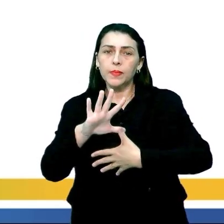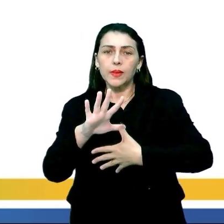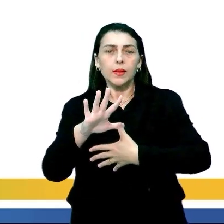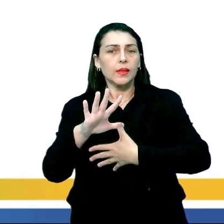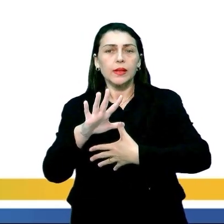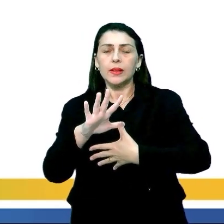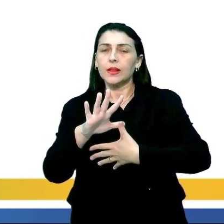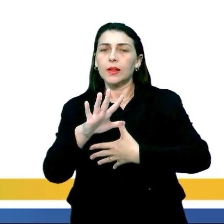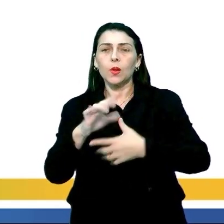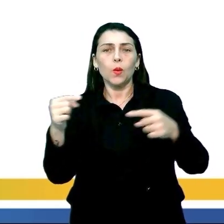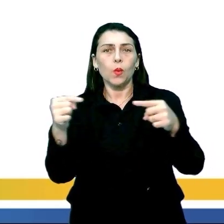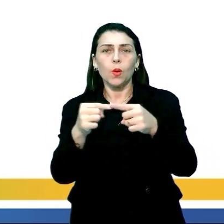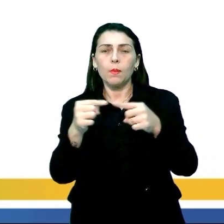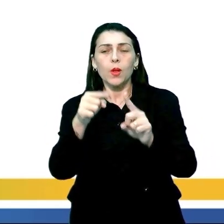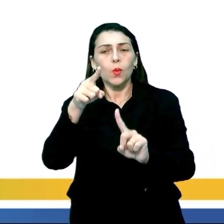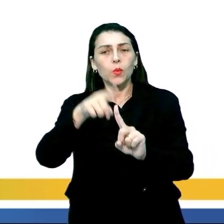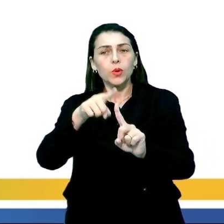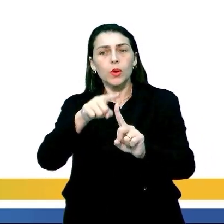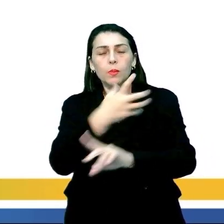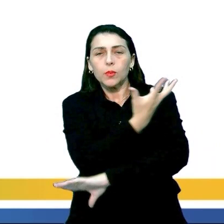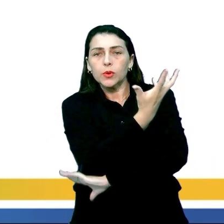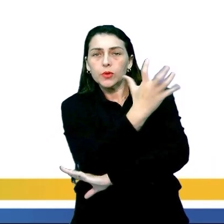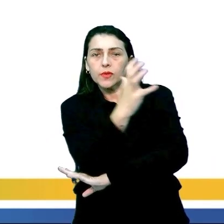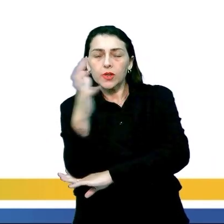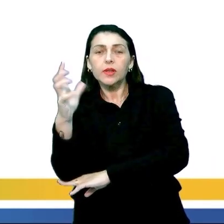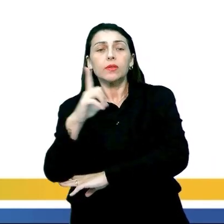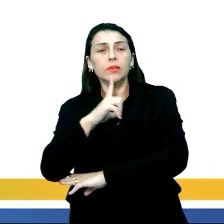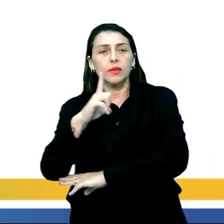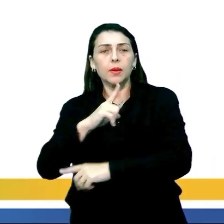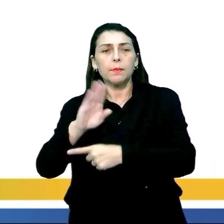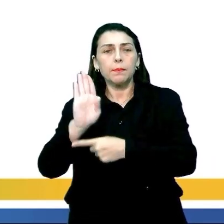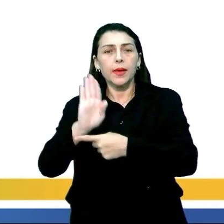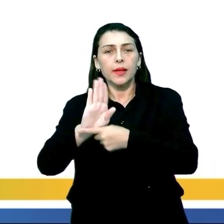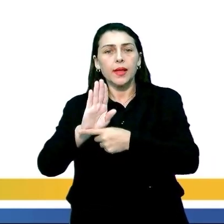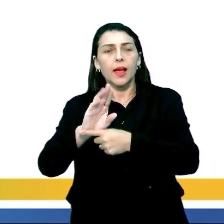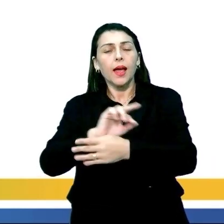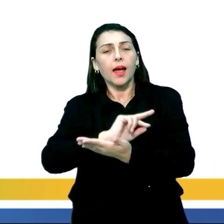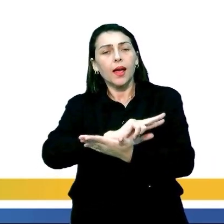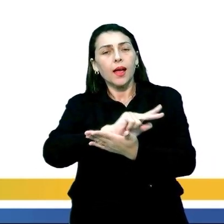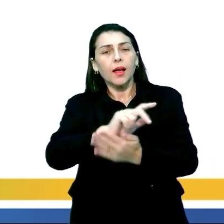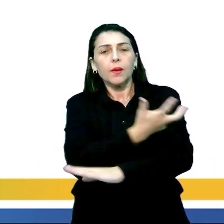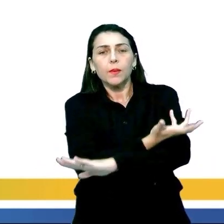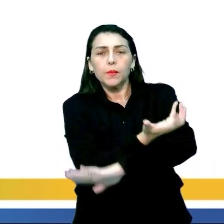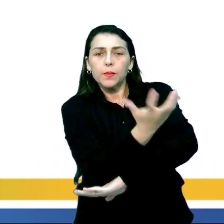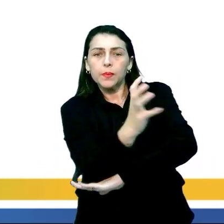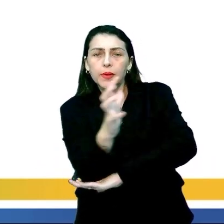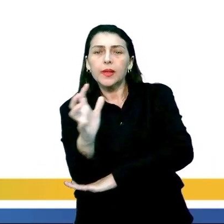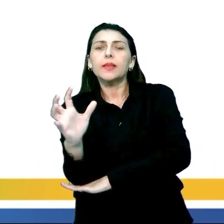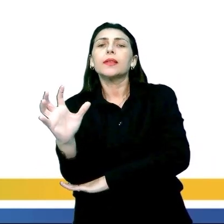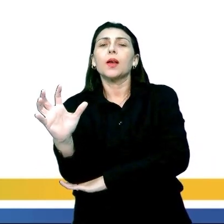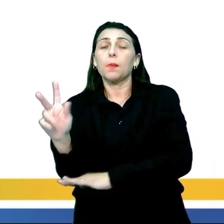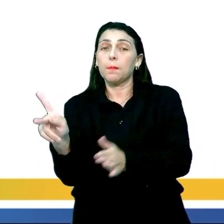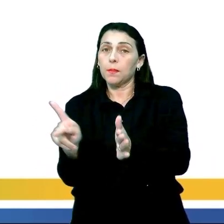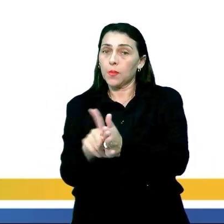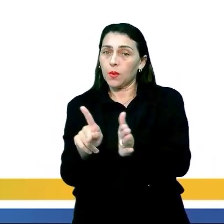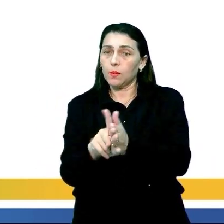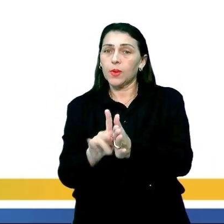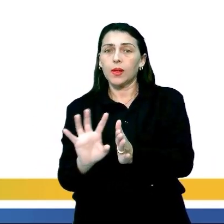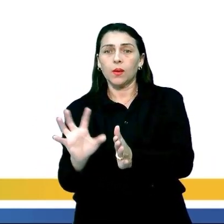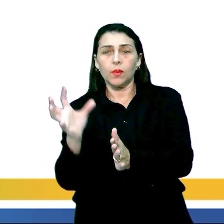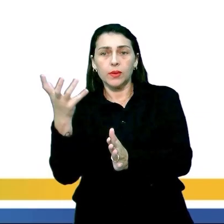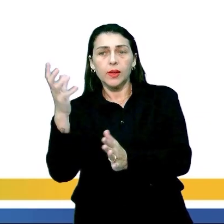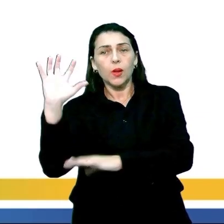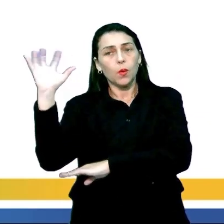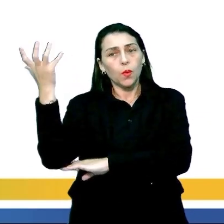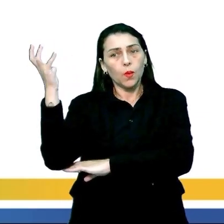não são correspondentes aos tipos de vegetação existentes? B. As espécies de vegetação são definidas por